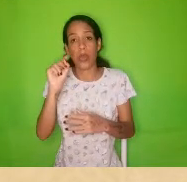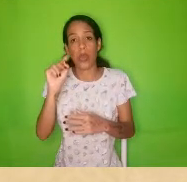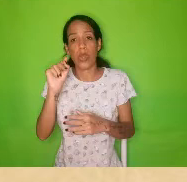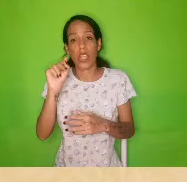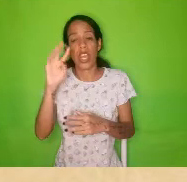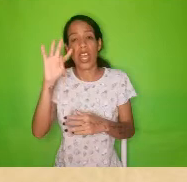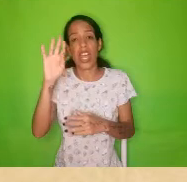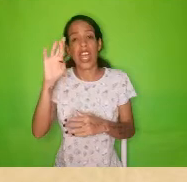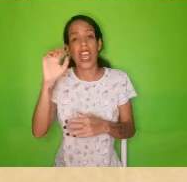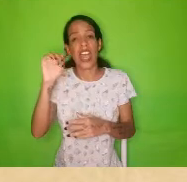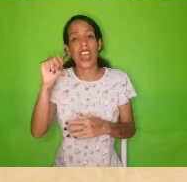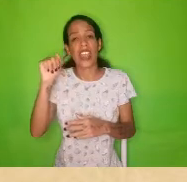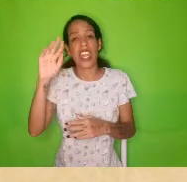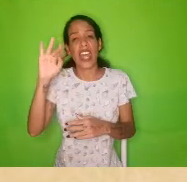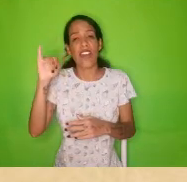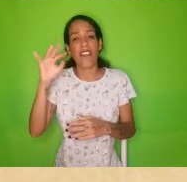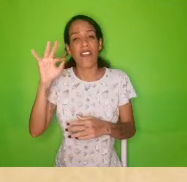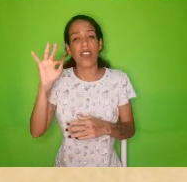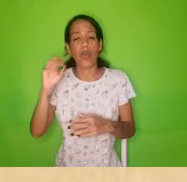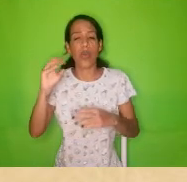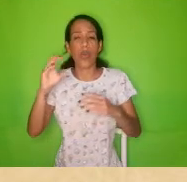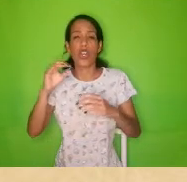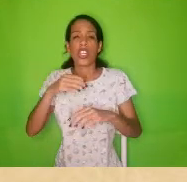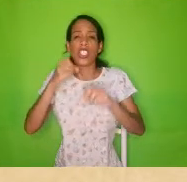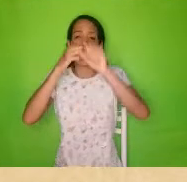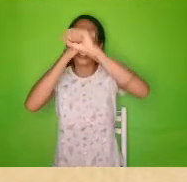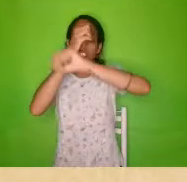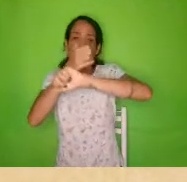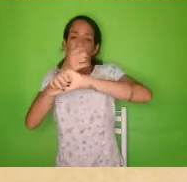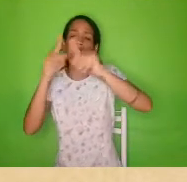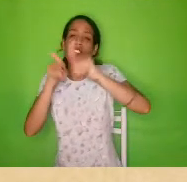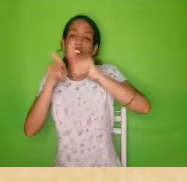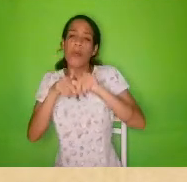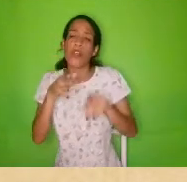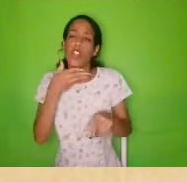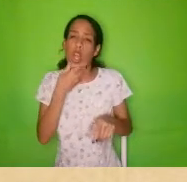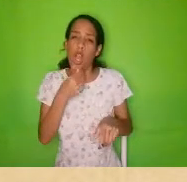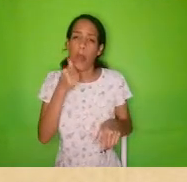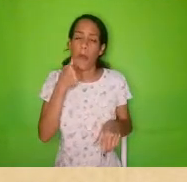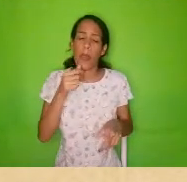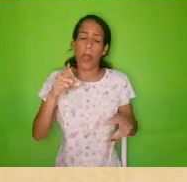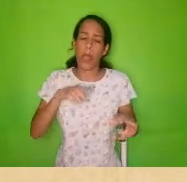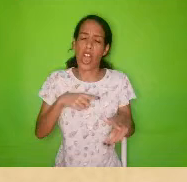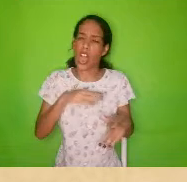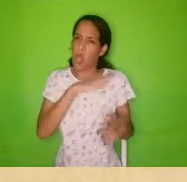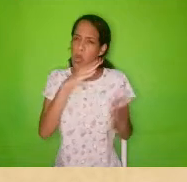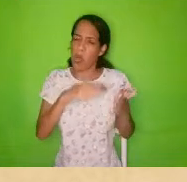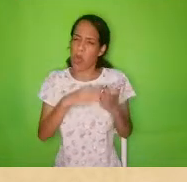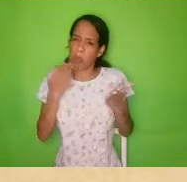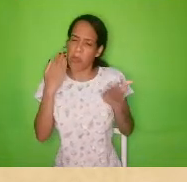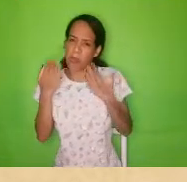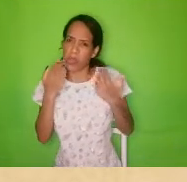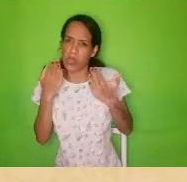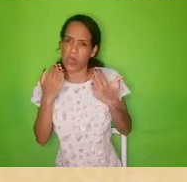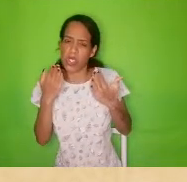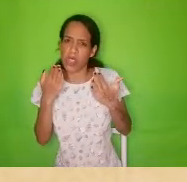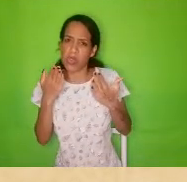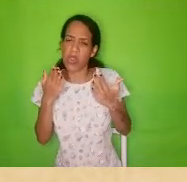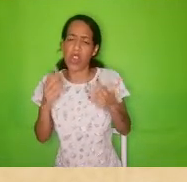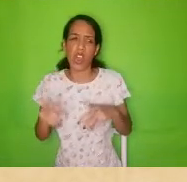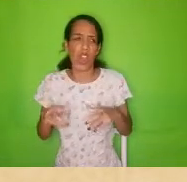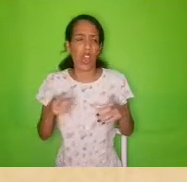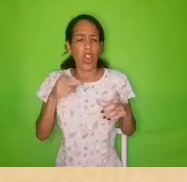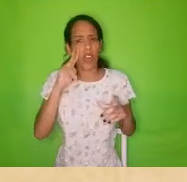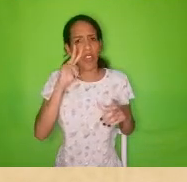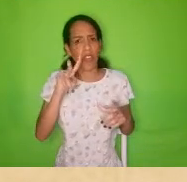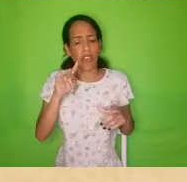comércio de homens e mulheres. Né? Tem toda uma discussão, né, que a gente coloca uma dimensão do que seria